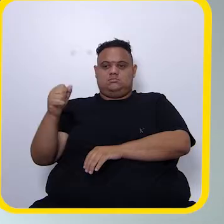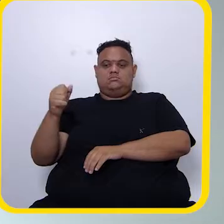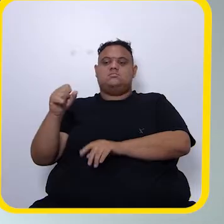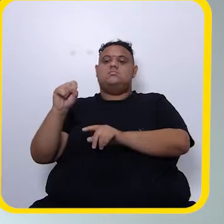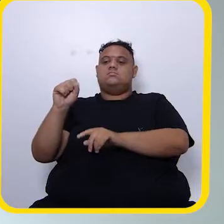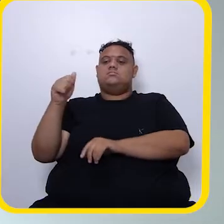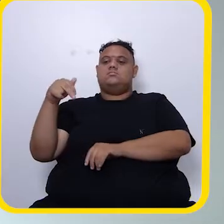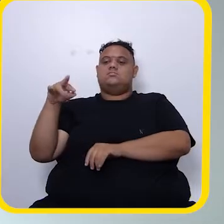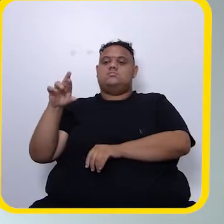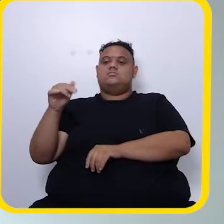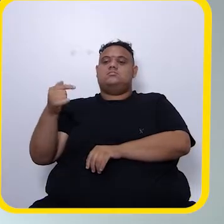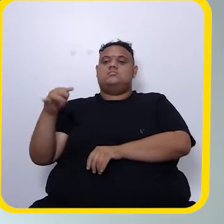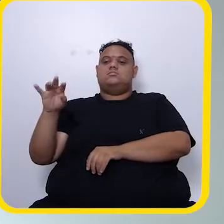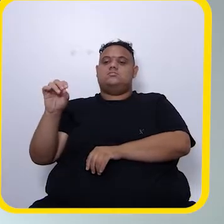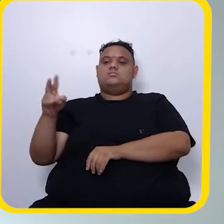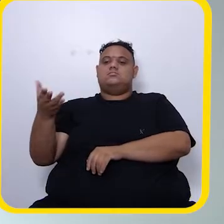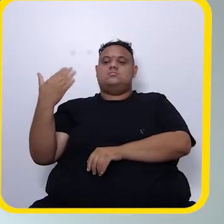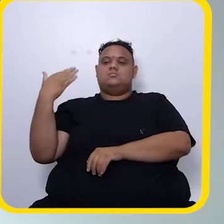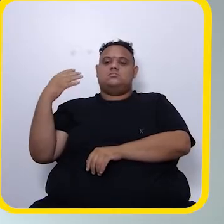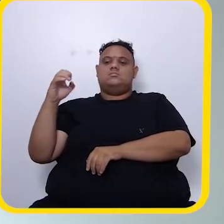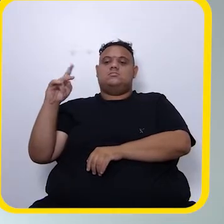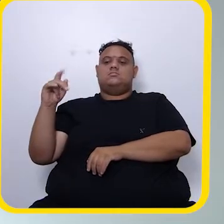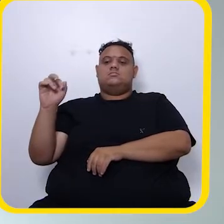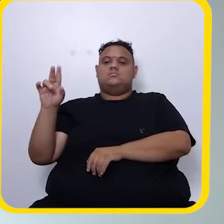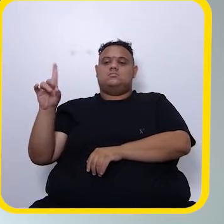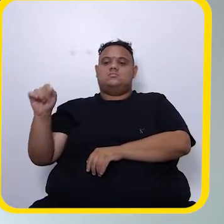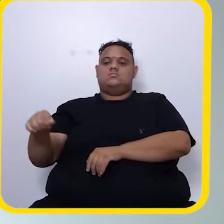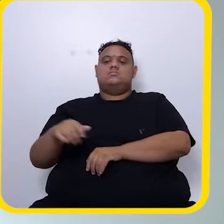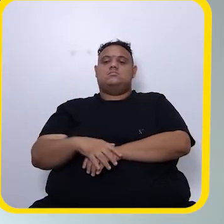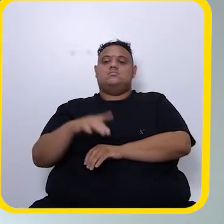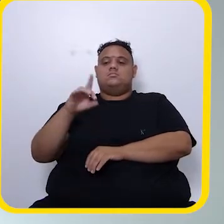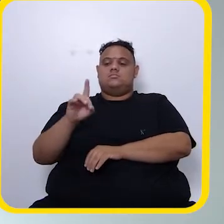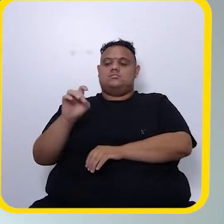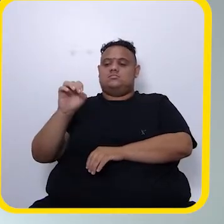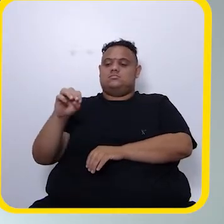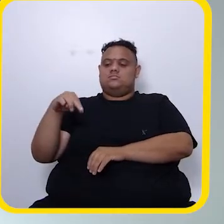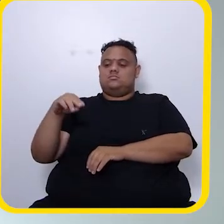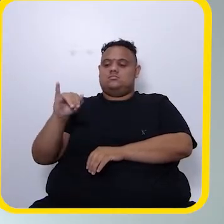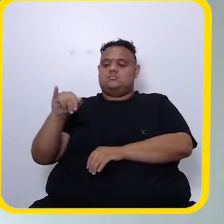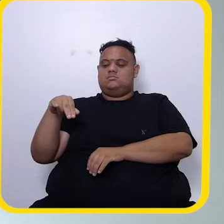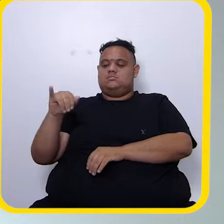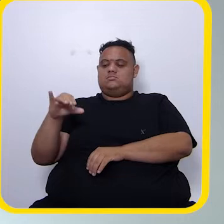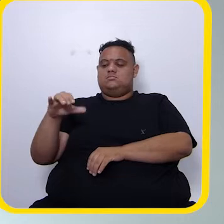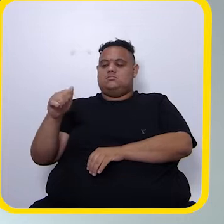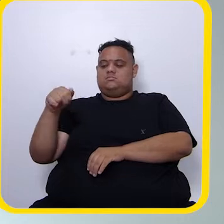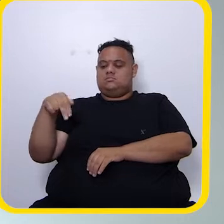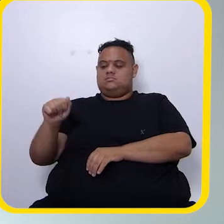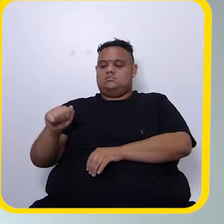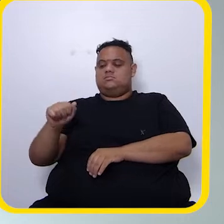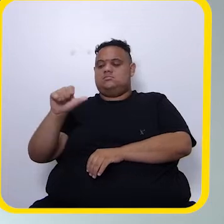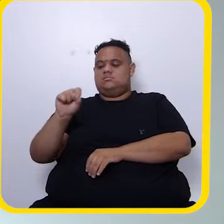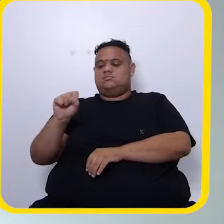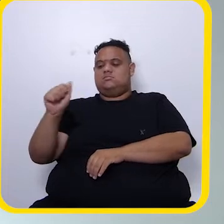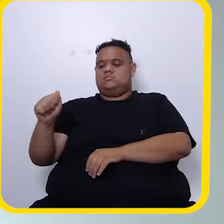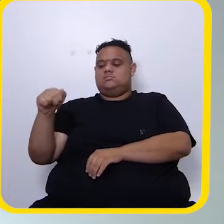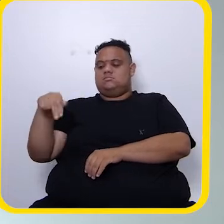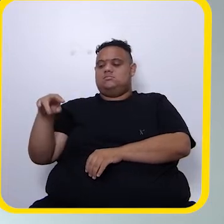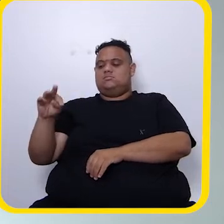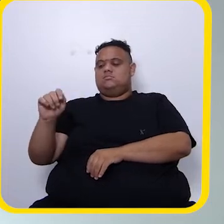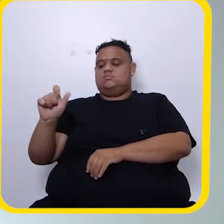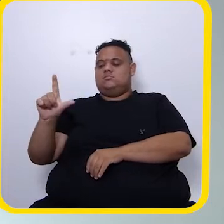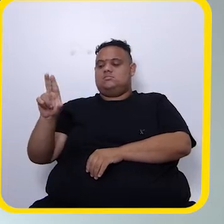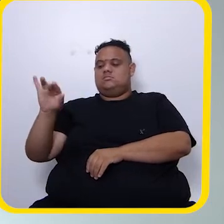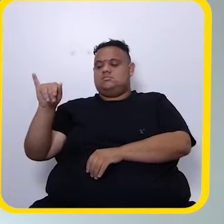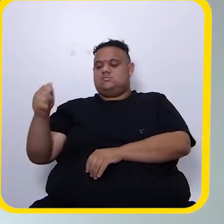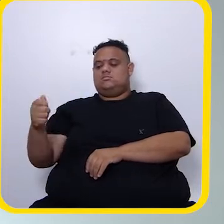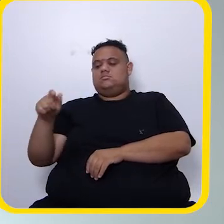São Cristóvão e Neves, Antigua e Barbuda, Dominicana, Santa Lúcia, São Vicente e